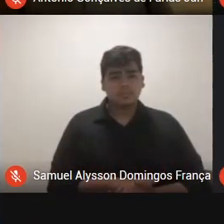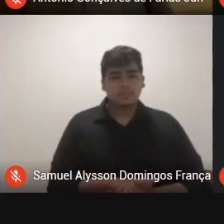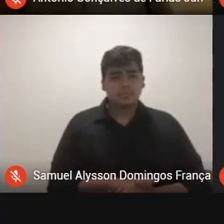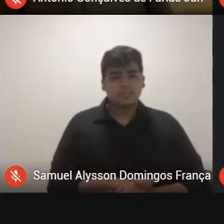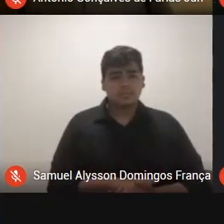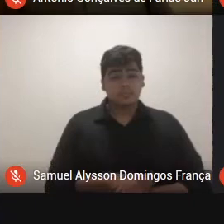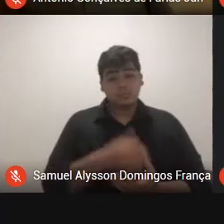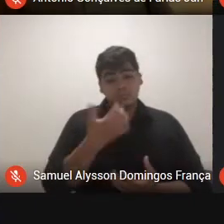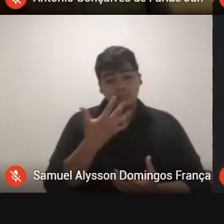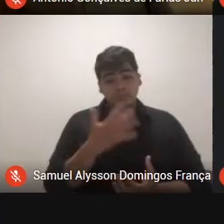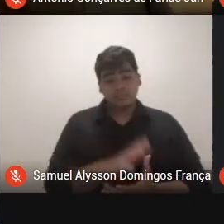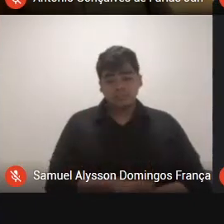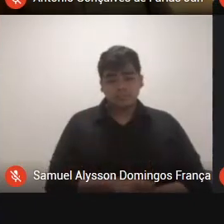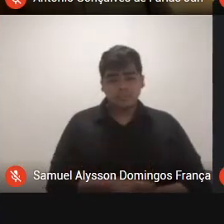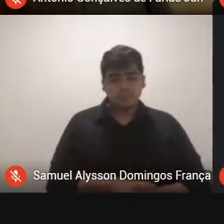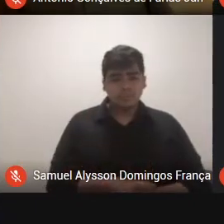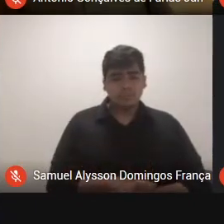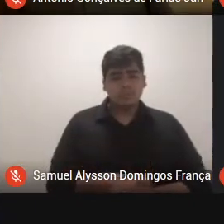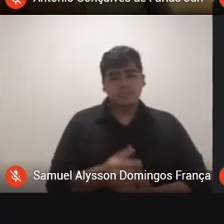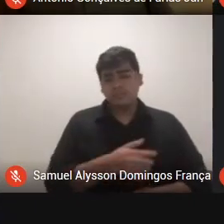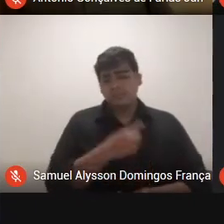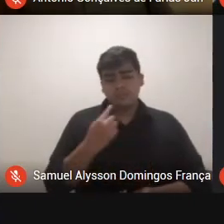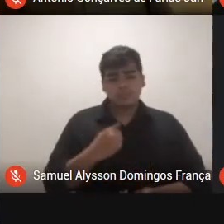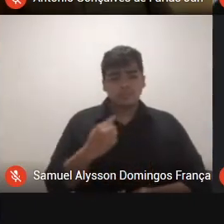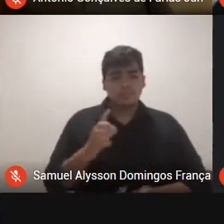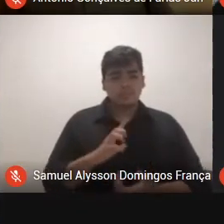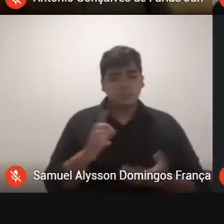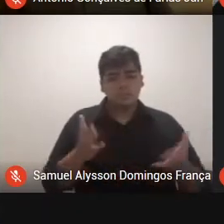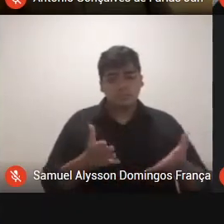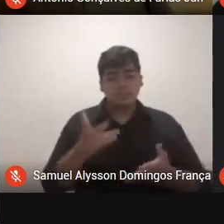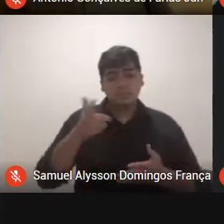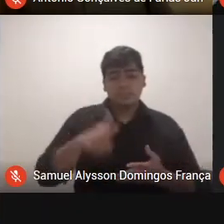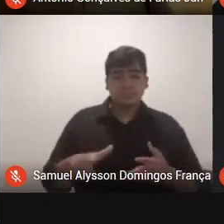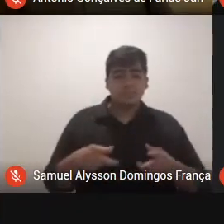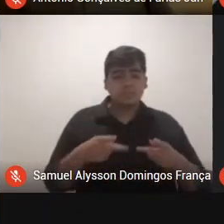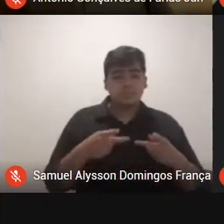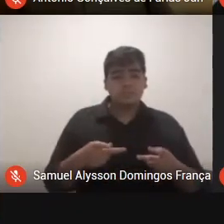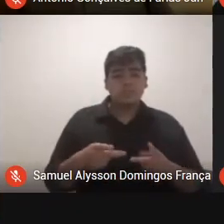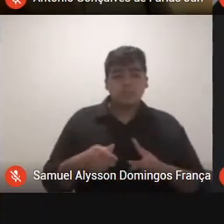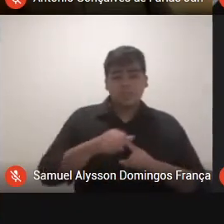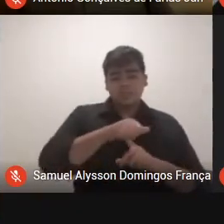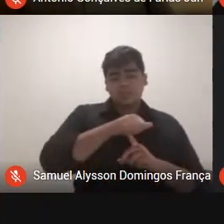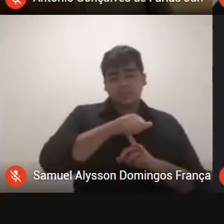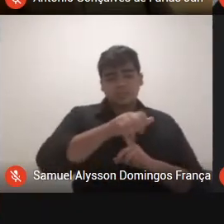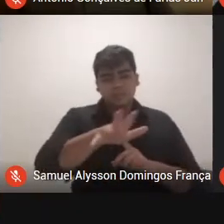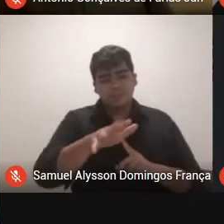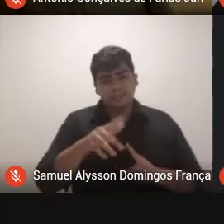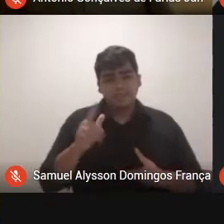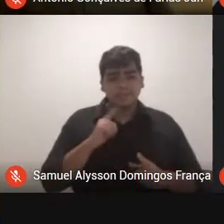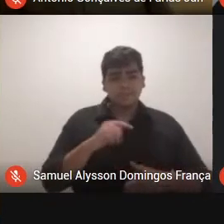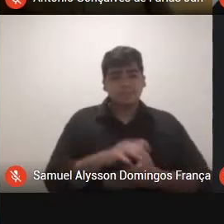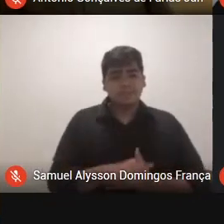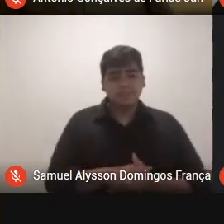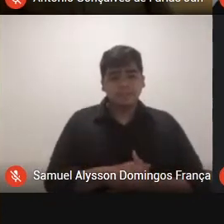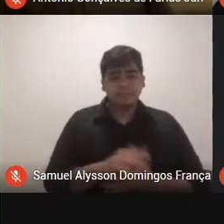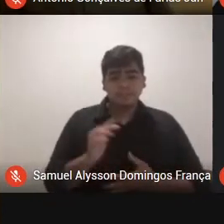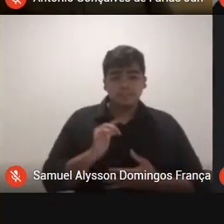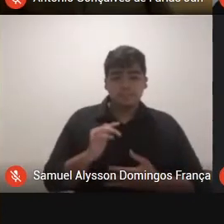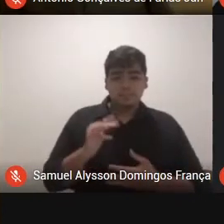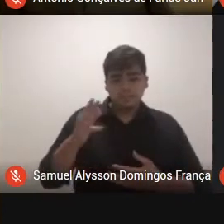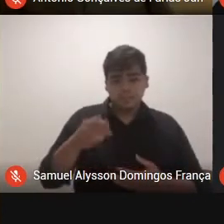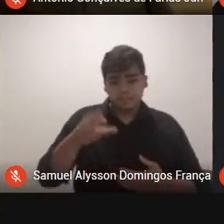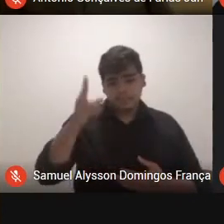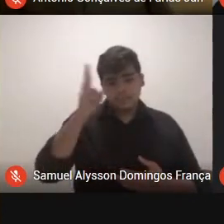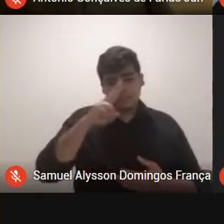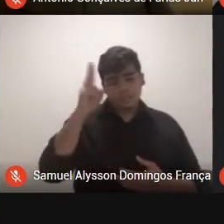Bom, e aí temos outro projeto de extensão aqui, que é o Memórias de Onde Eu Moro. O Memórias de Onde Eu Moro, eu poderia ficar,